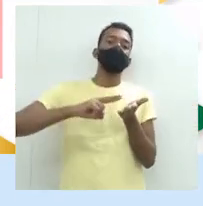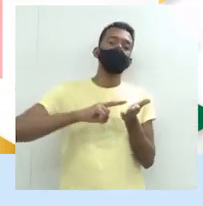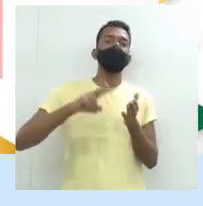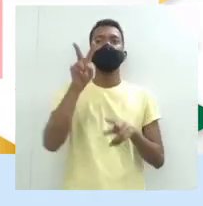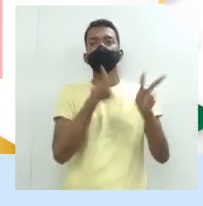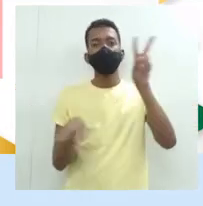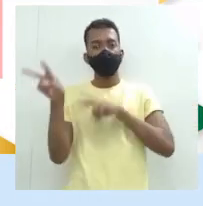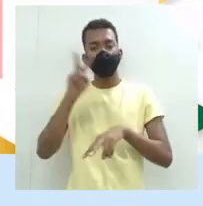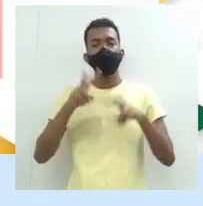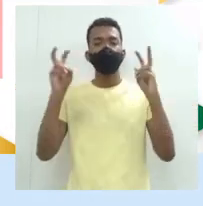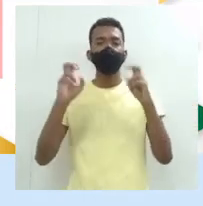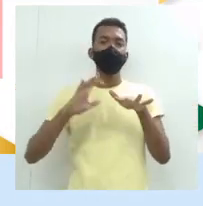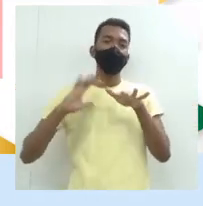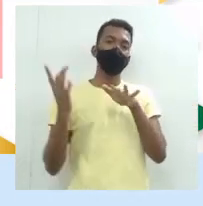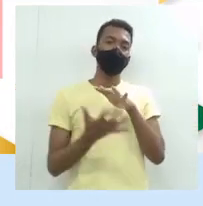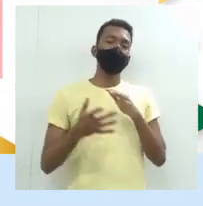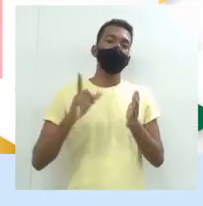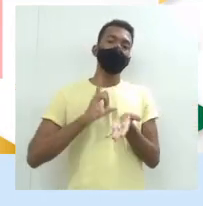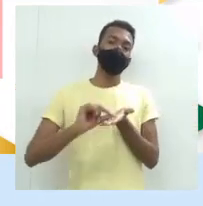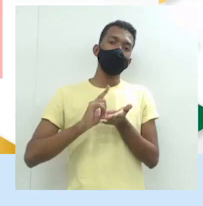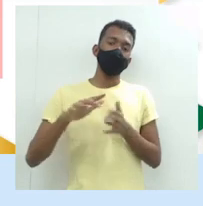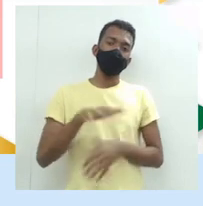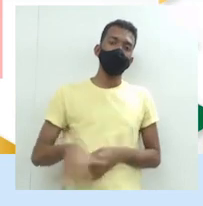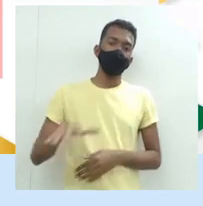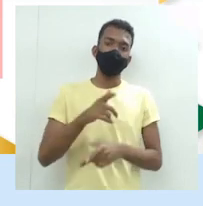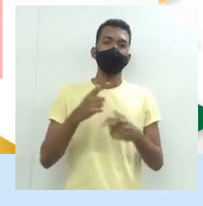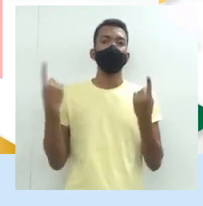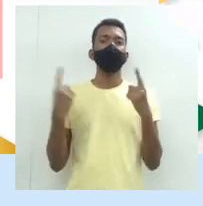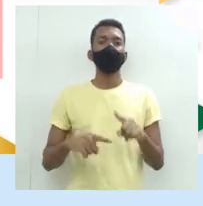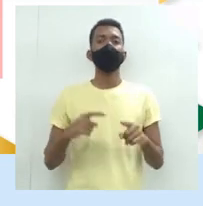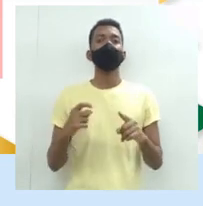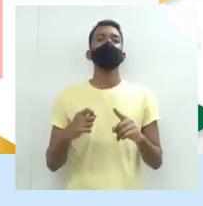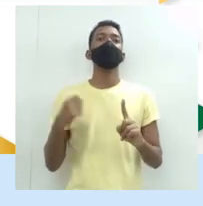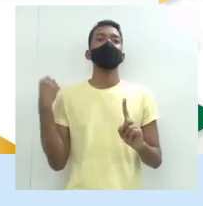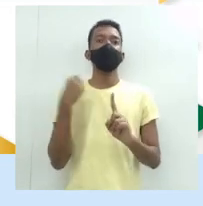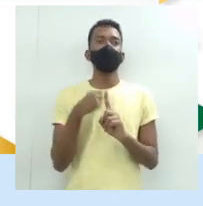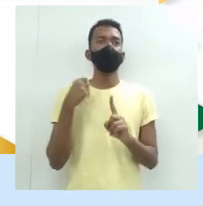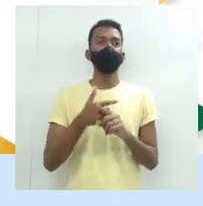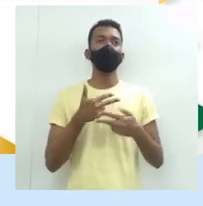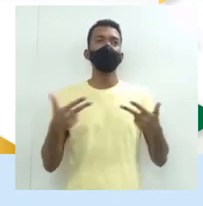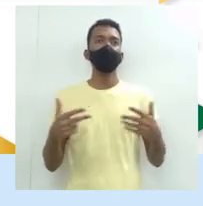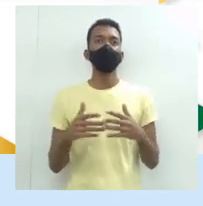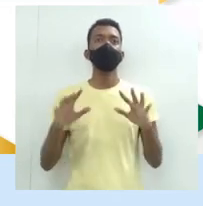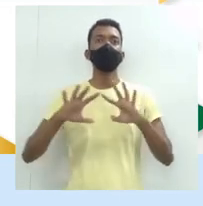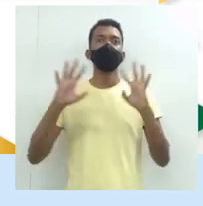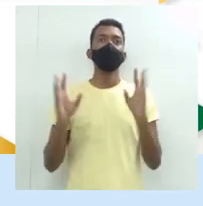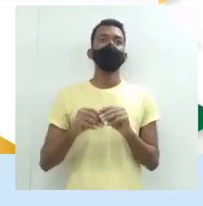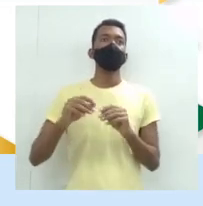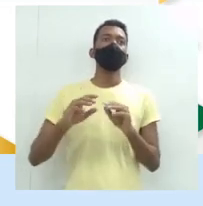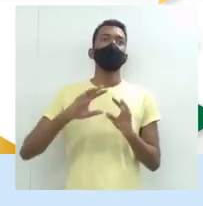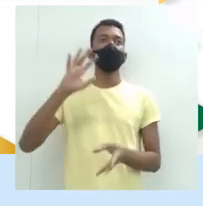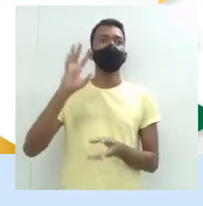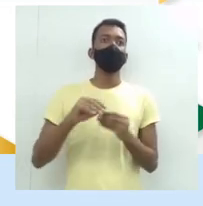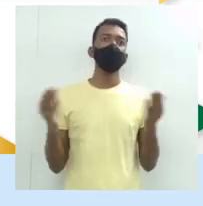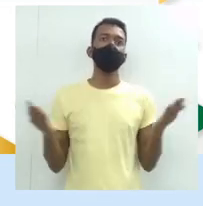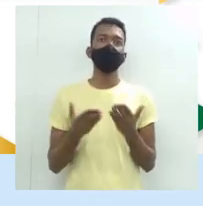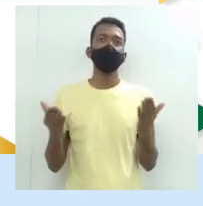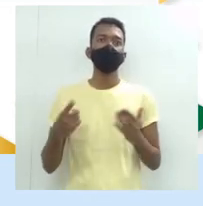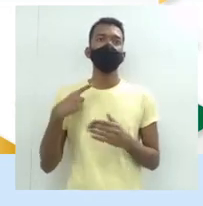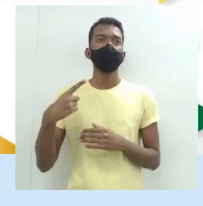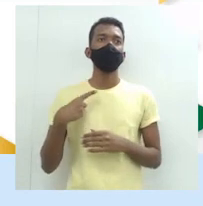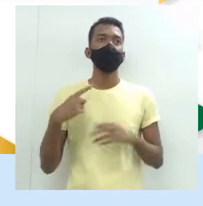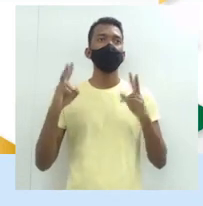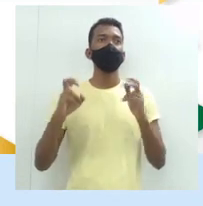plataformas digitais para ajudar o combate contra as violências. Finalizando, a gente tem aí